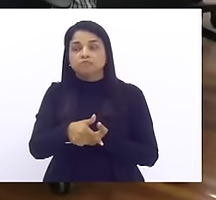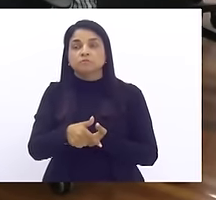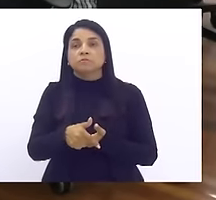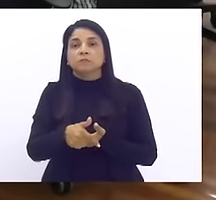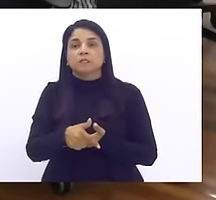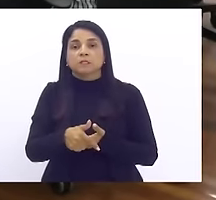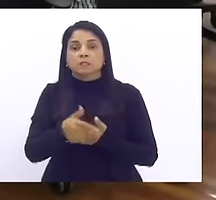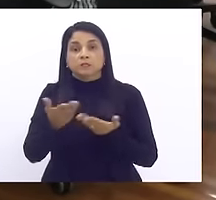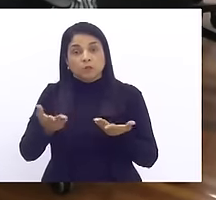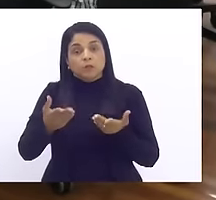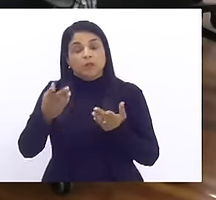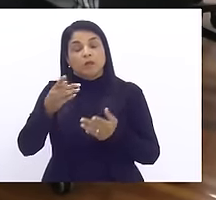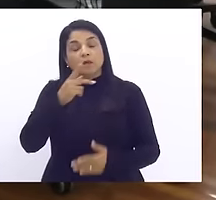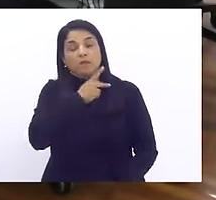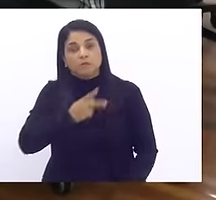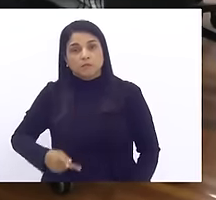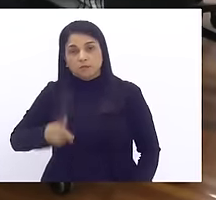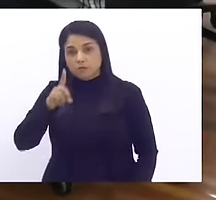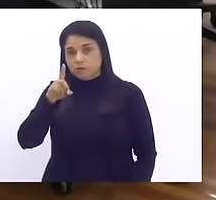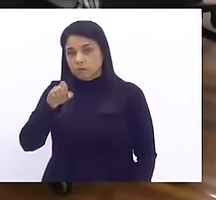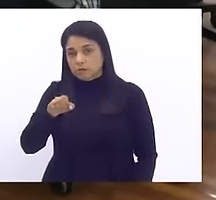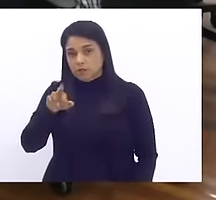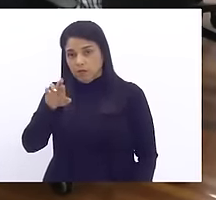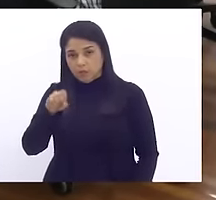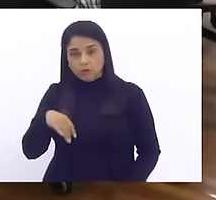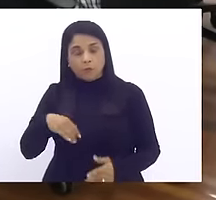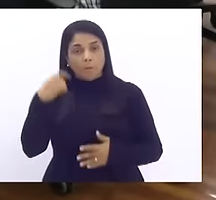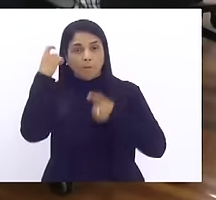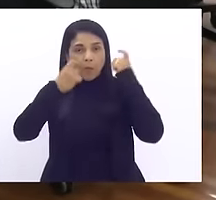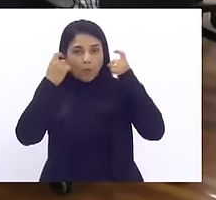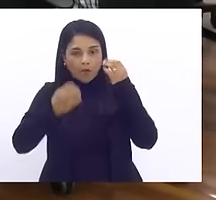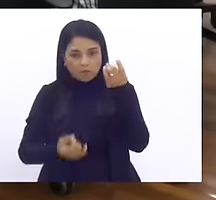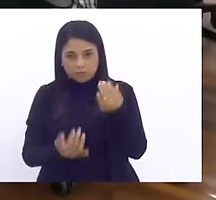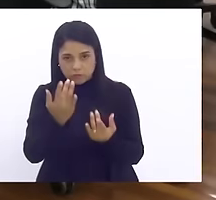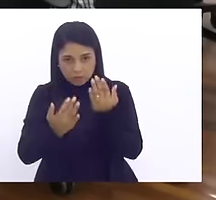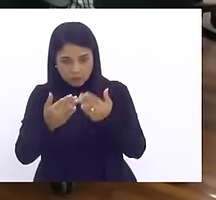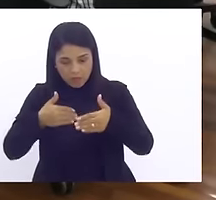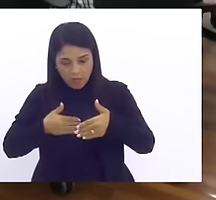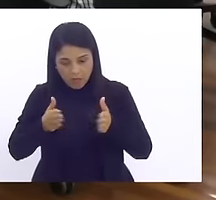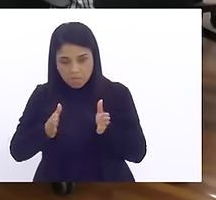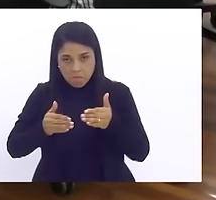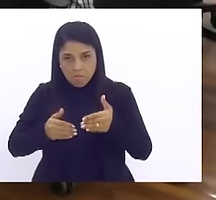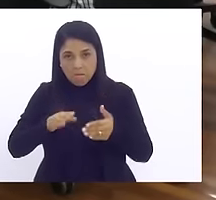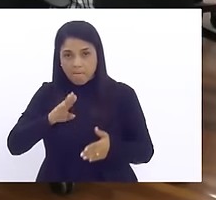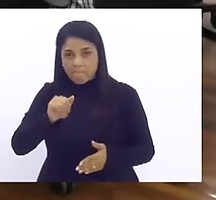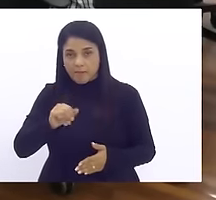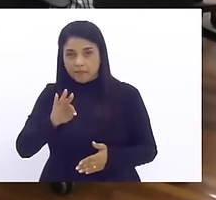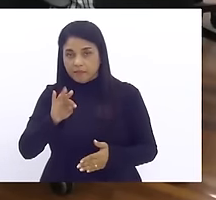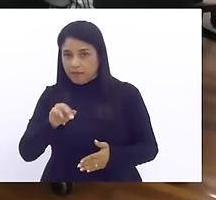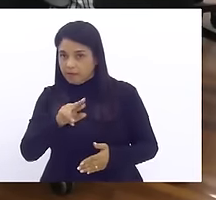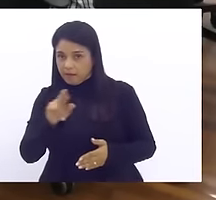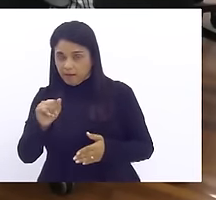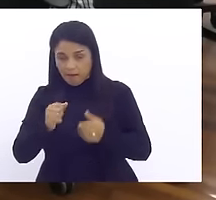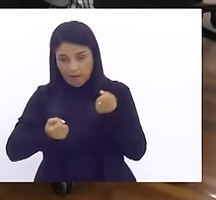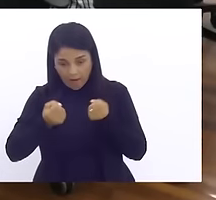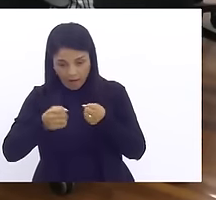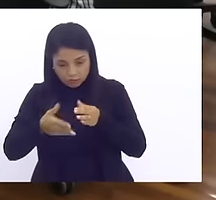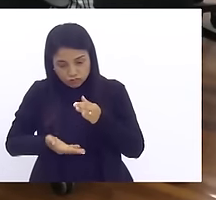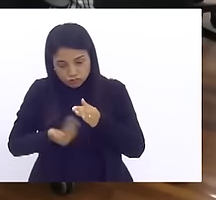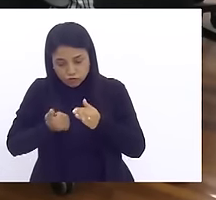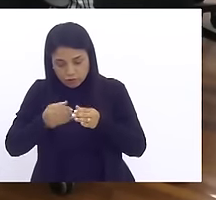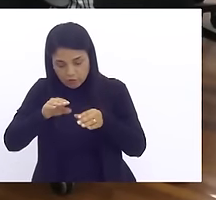vice-presidente acabou de relatar ela tão preocupada com incêndio ali que retira até as baterias dos carros então é o lugar perigoso né